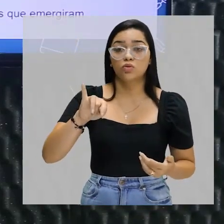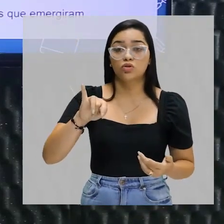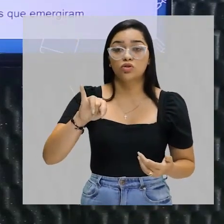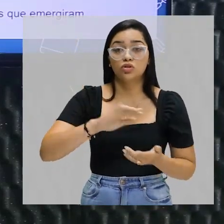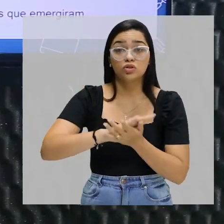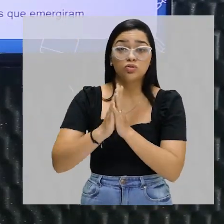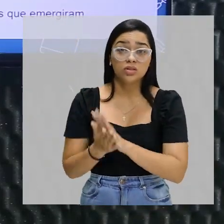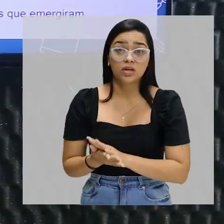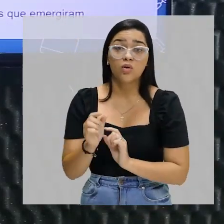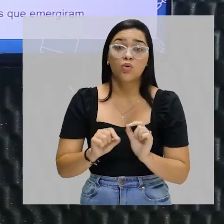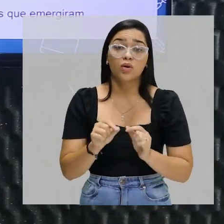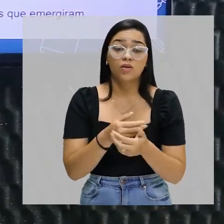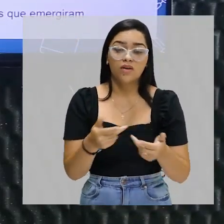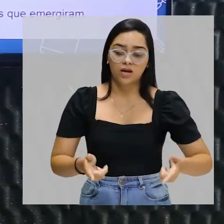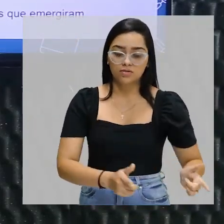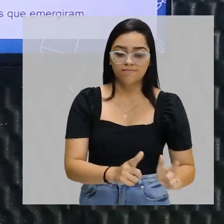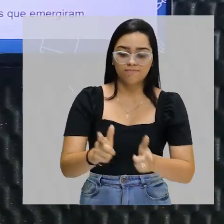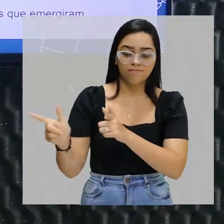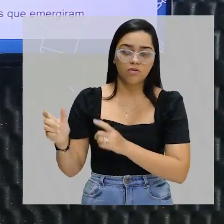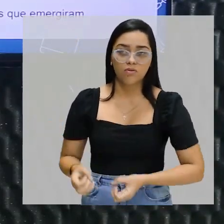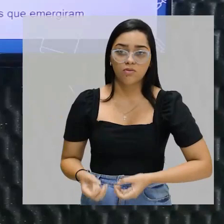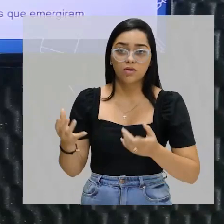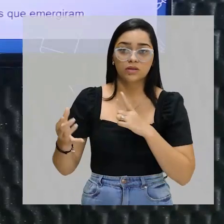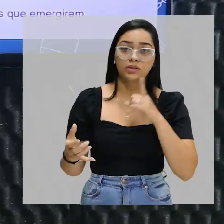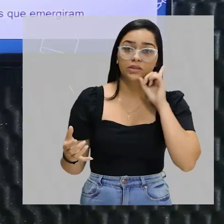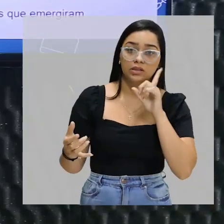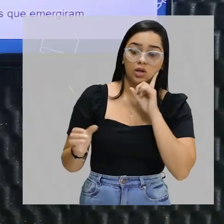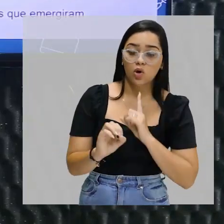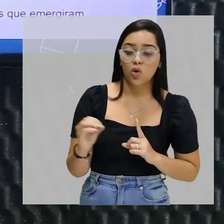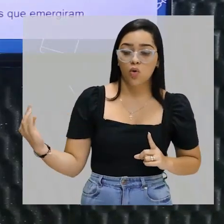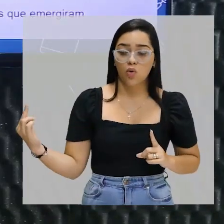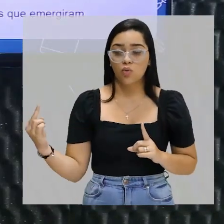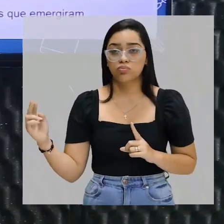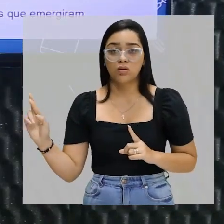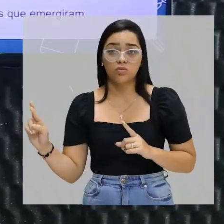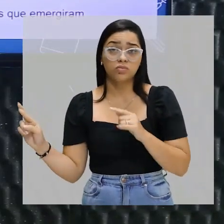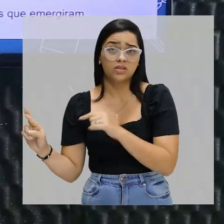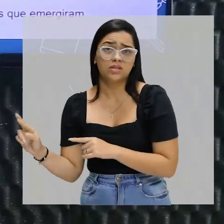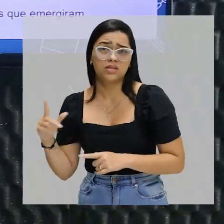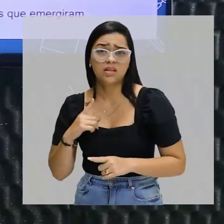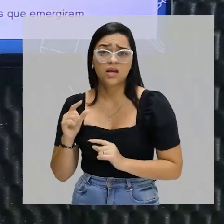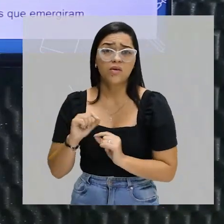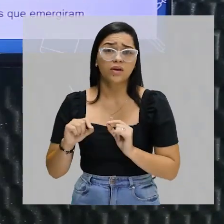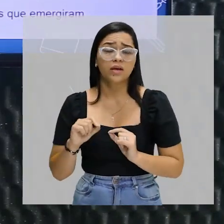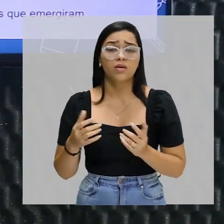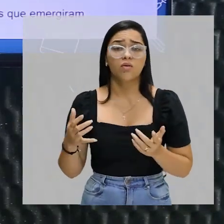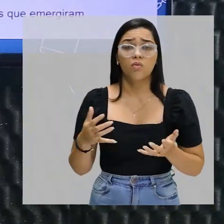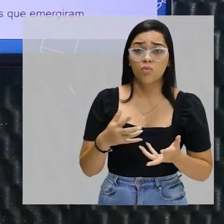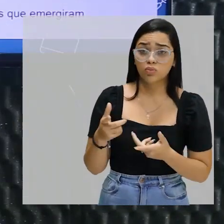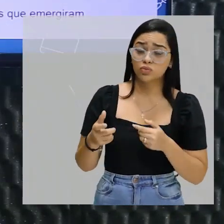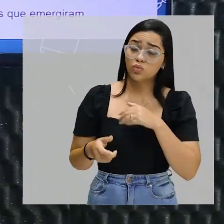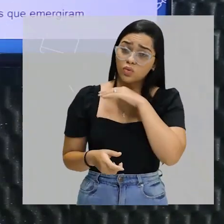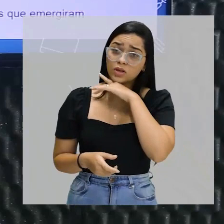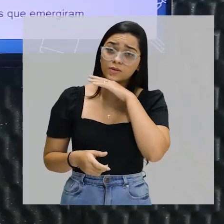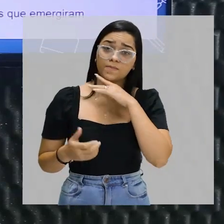destruição Ou seja a utilização de armas atômicas Por parte dos Estados Unidos da União Soviética entre eles poderia colocar o mundo em sério risco